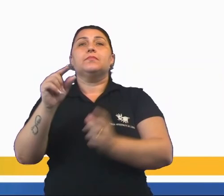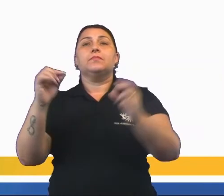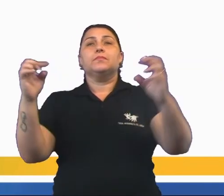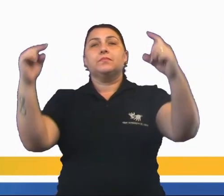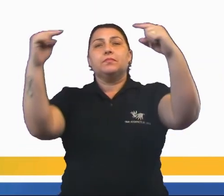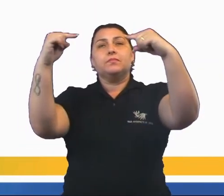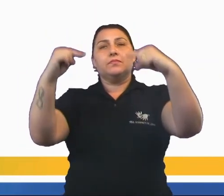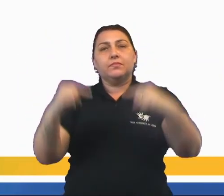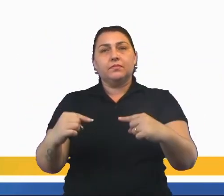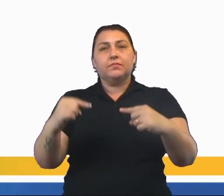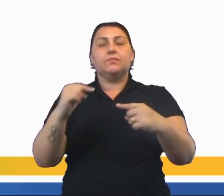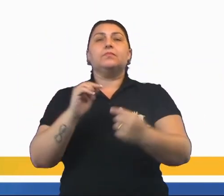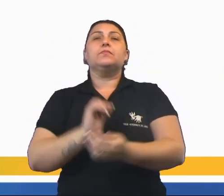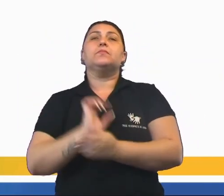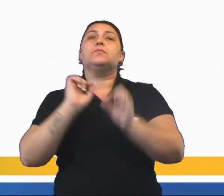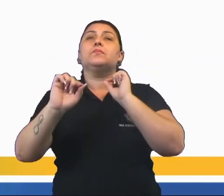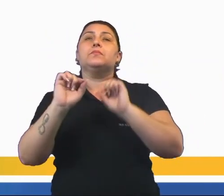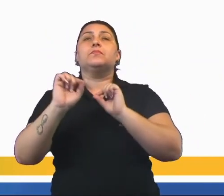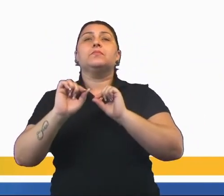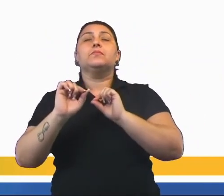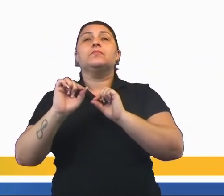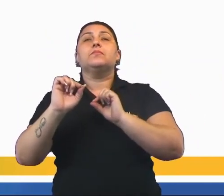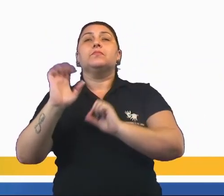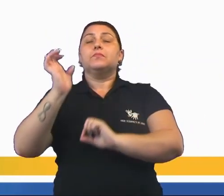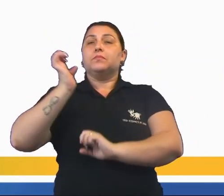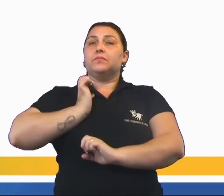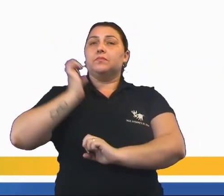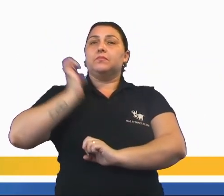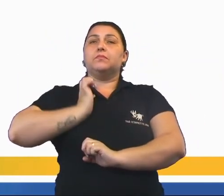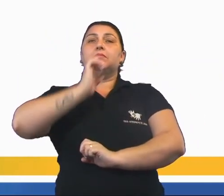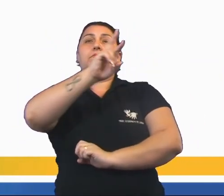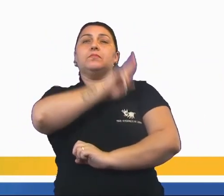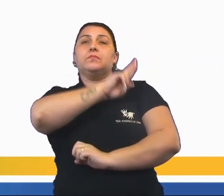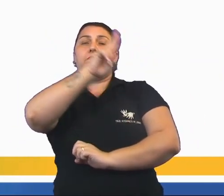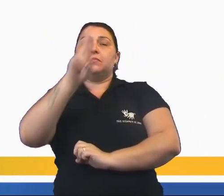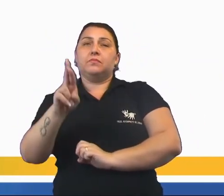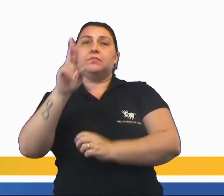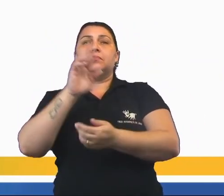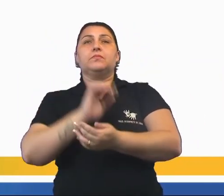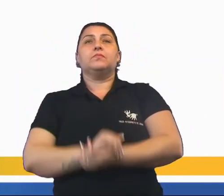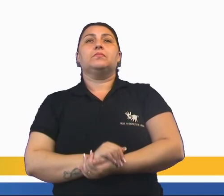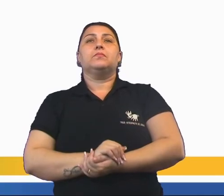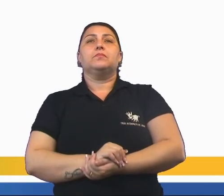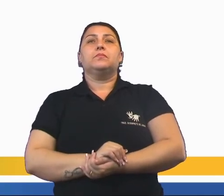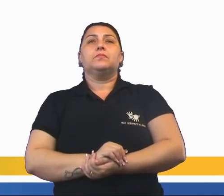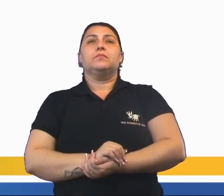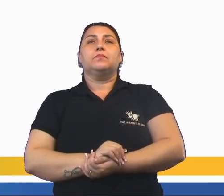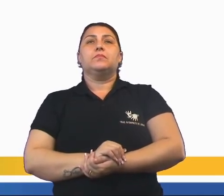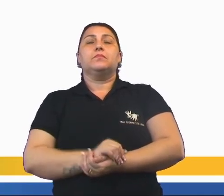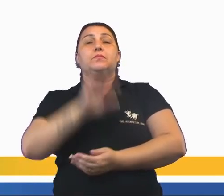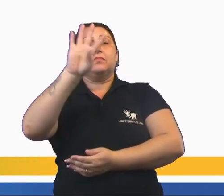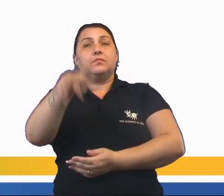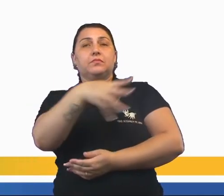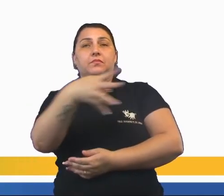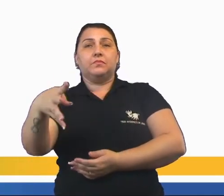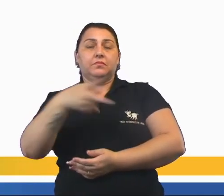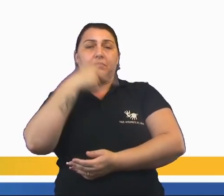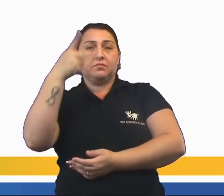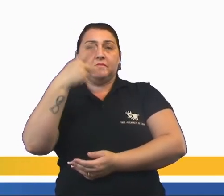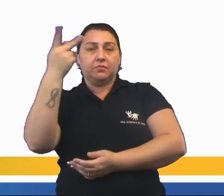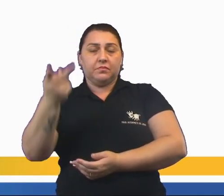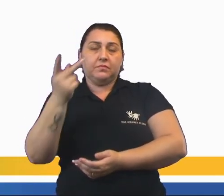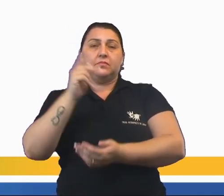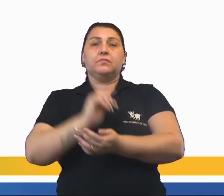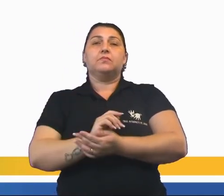relação correta entre o que é princípio ético e princípio religioso, ok? Aquele slide que a gente falou que o